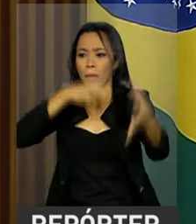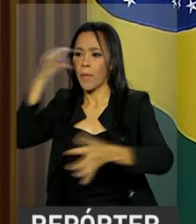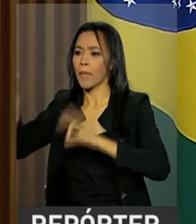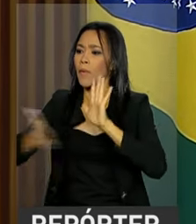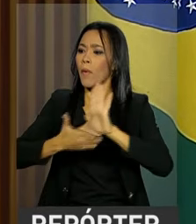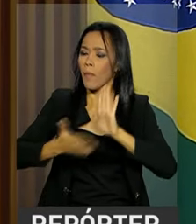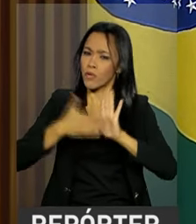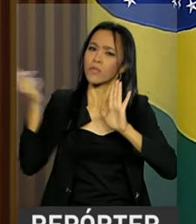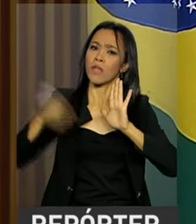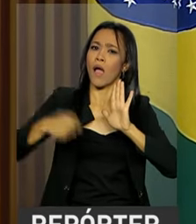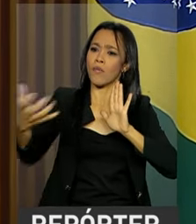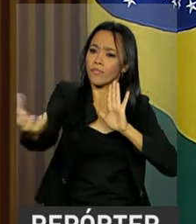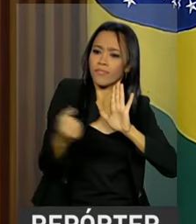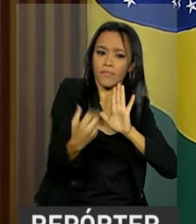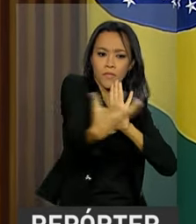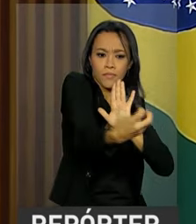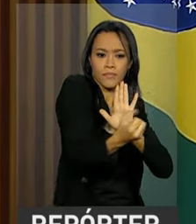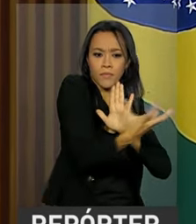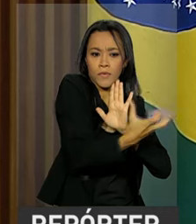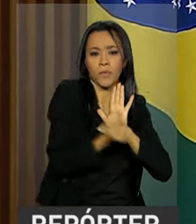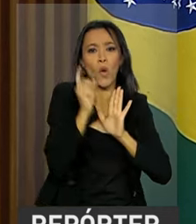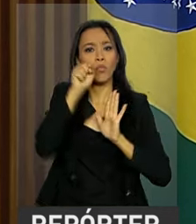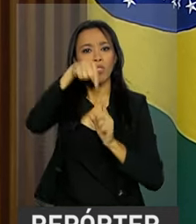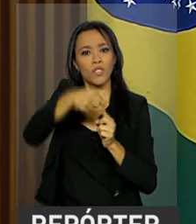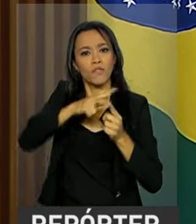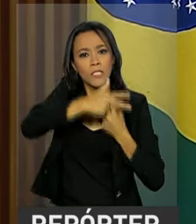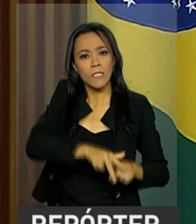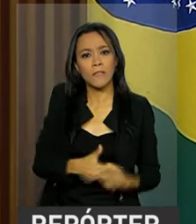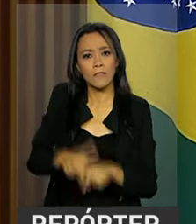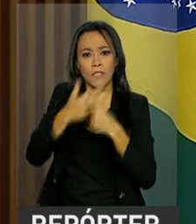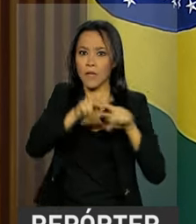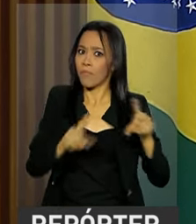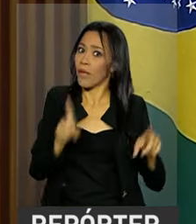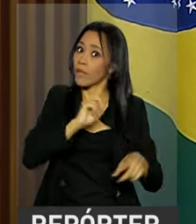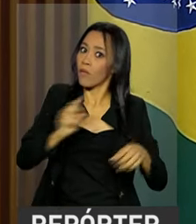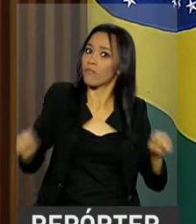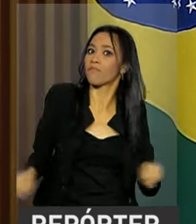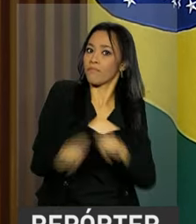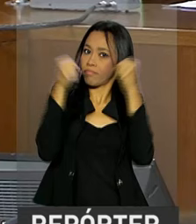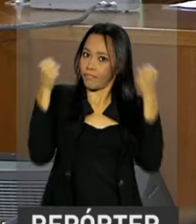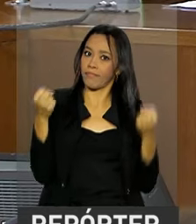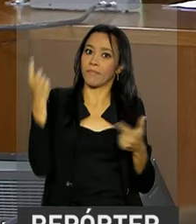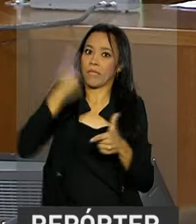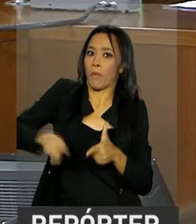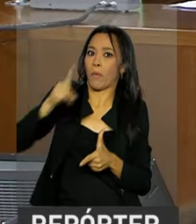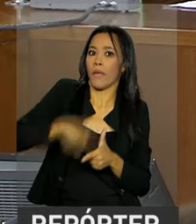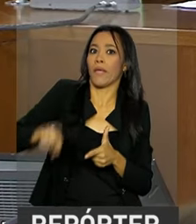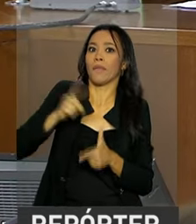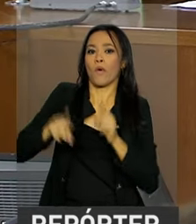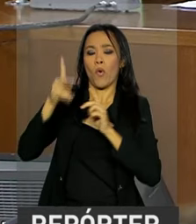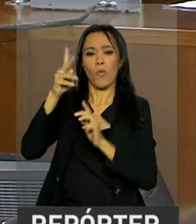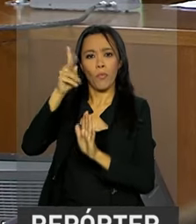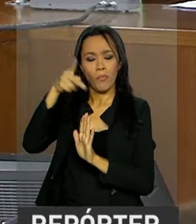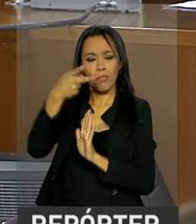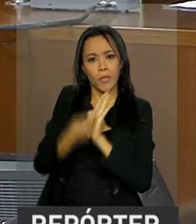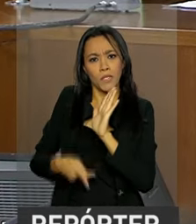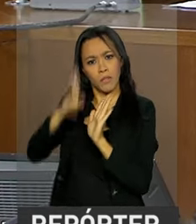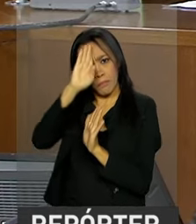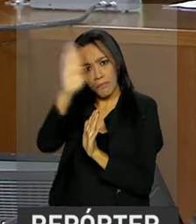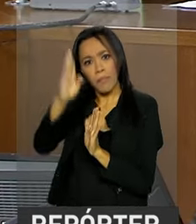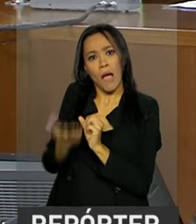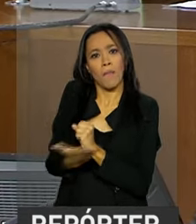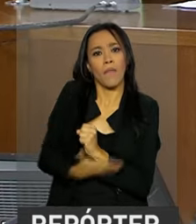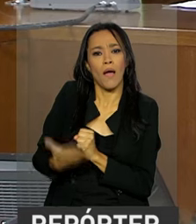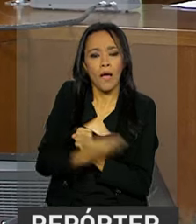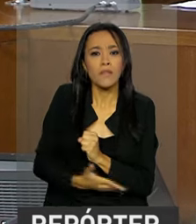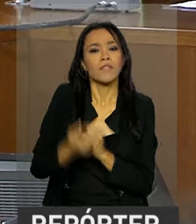ser acolhidas para aprimorá-la Desde que não quebrem a espinha dorsal do projeto e reafirmou a necessidade